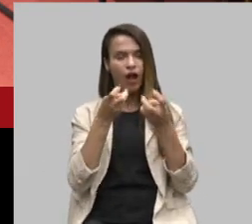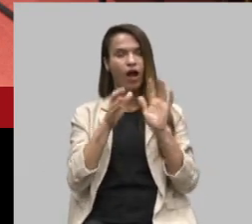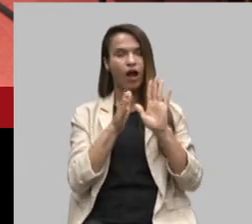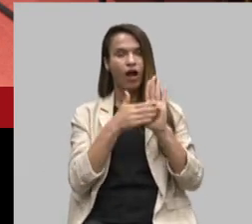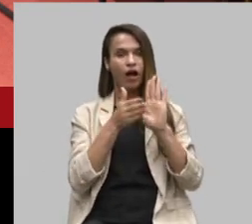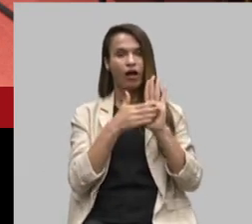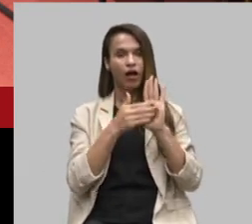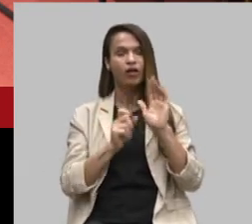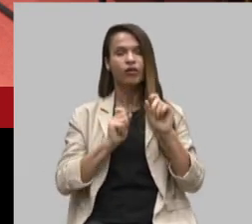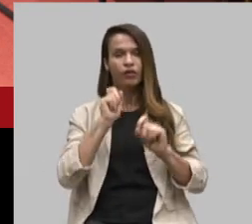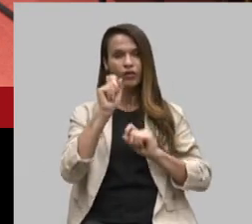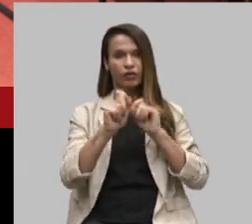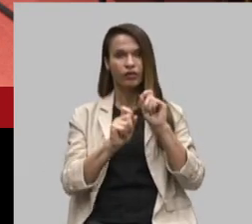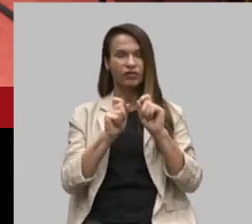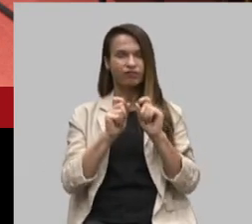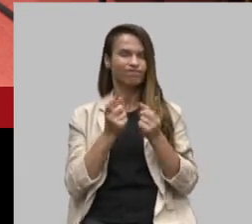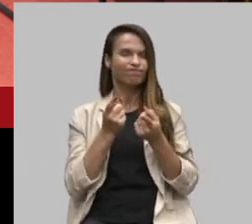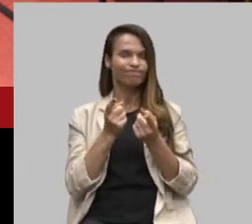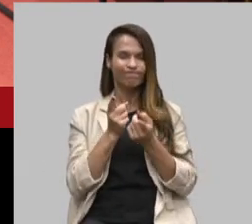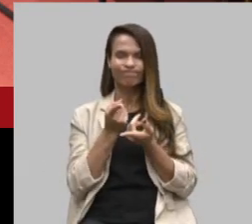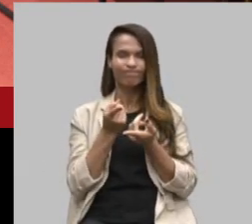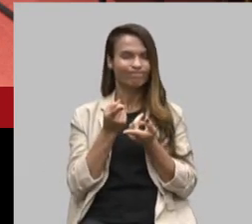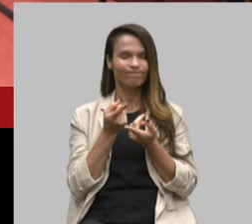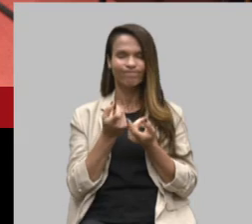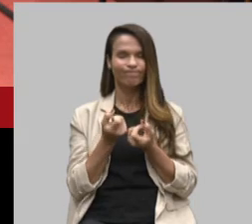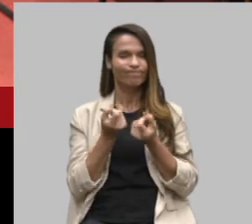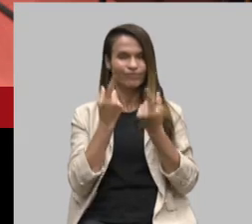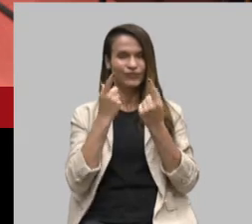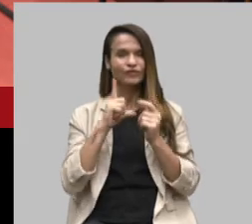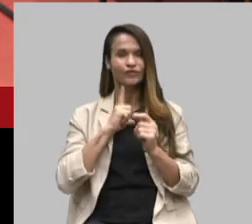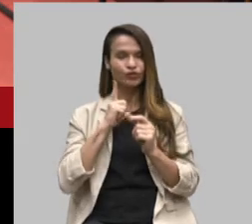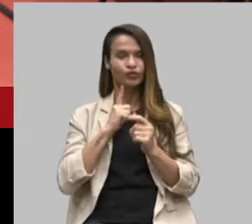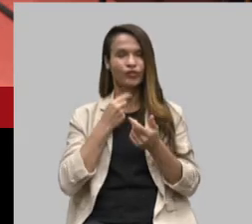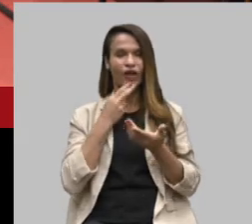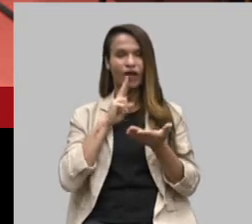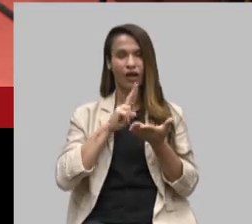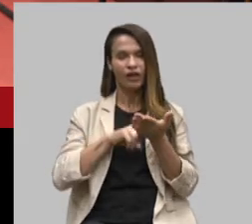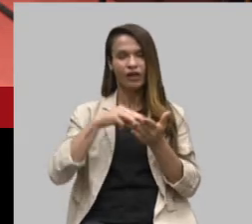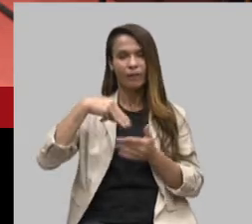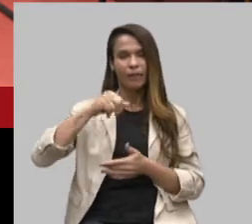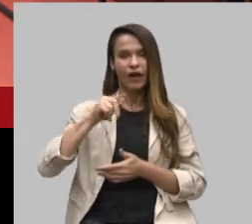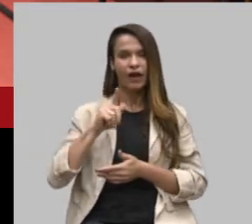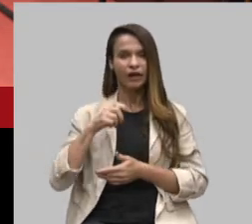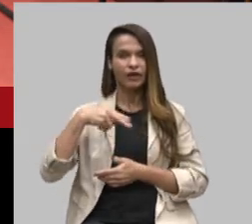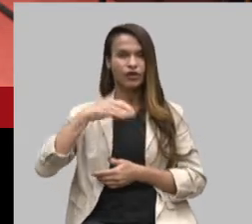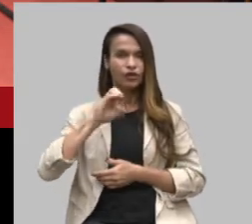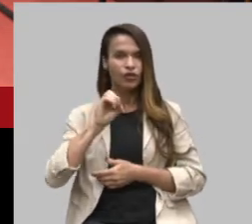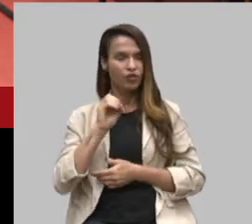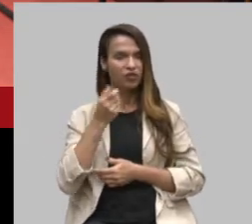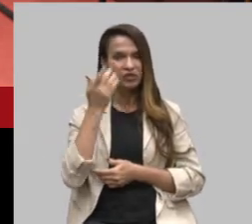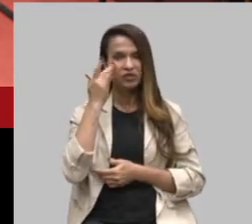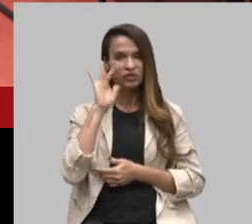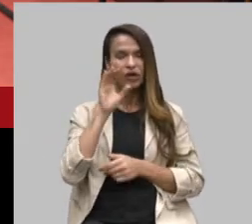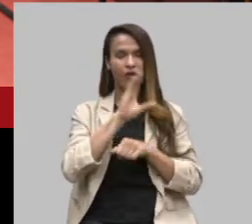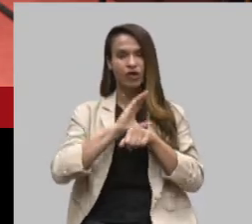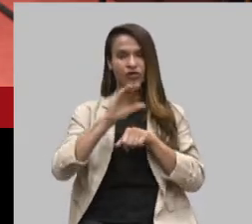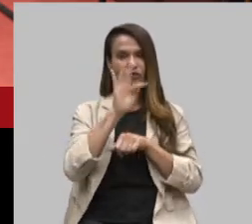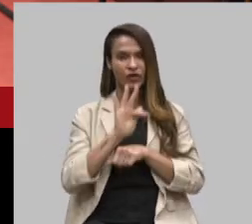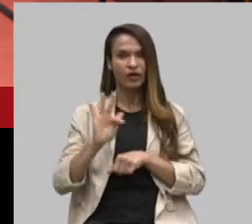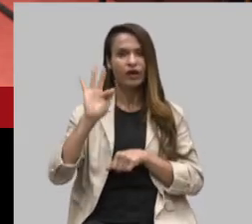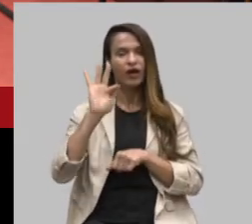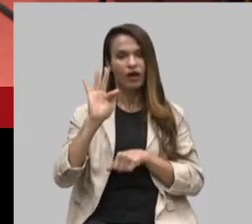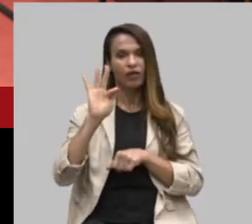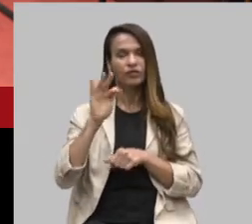devidamente equivocado sendo algo que já está presente na carta Magnum carta magn para quem não sabe é a Constituição Federal sendo